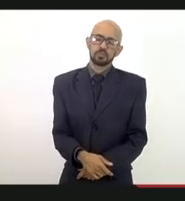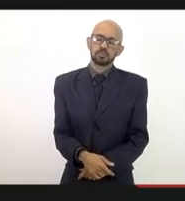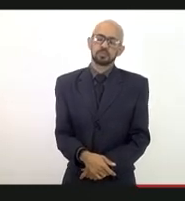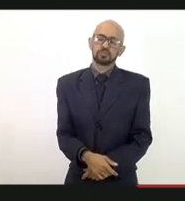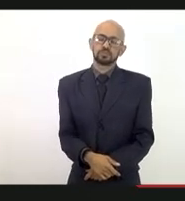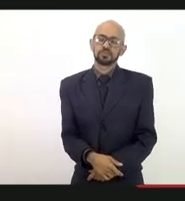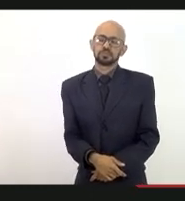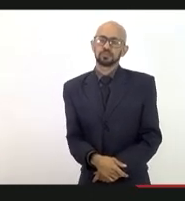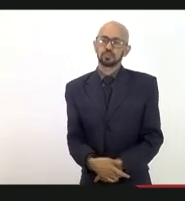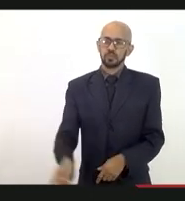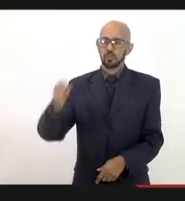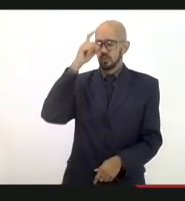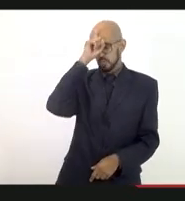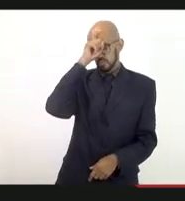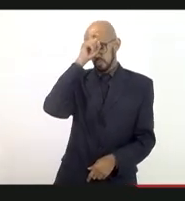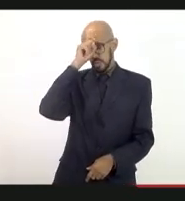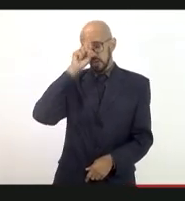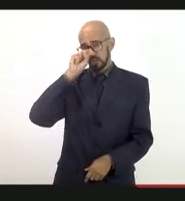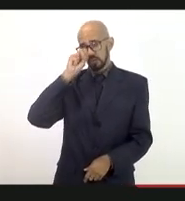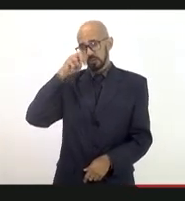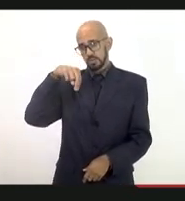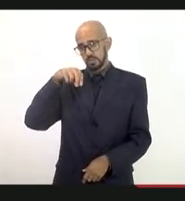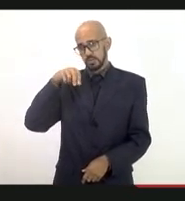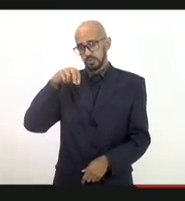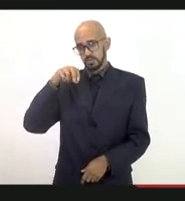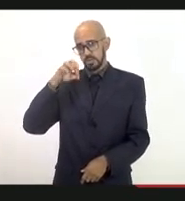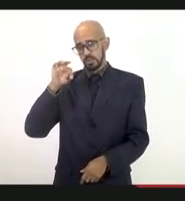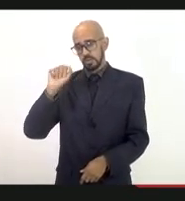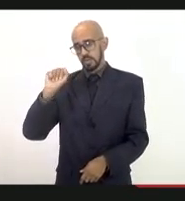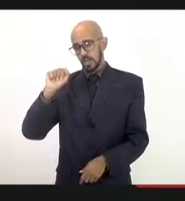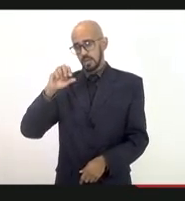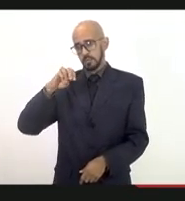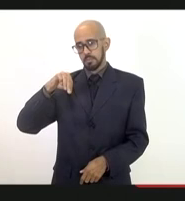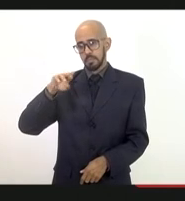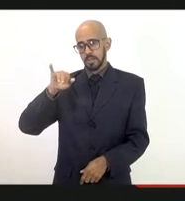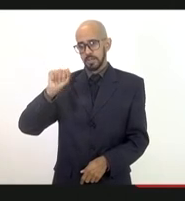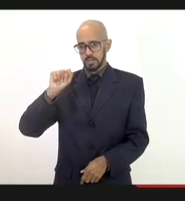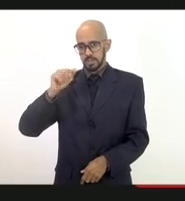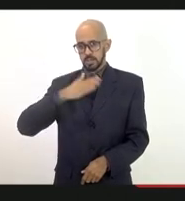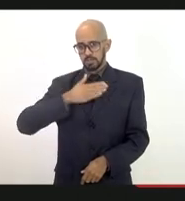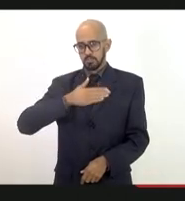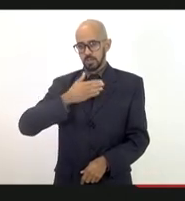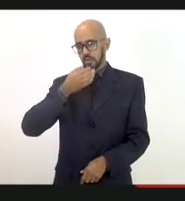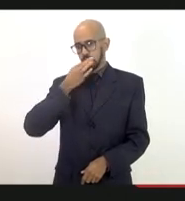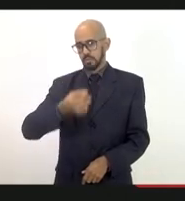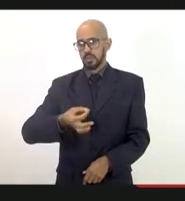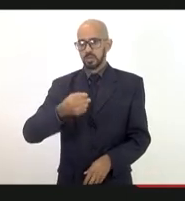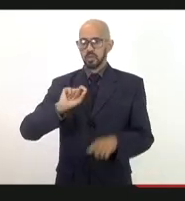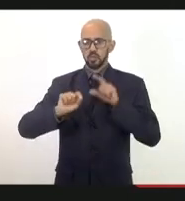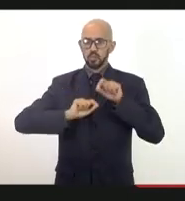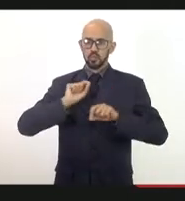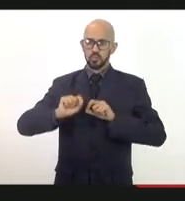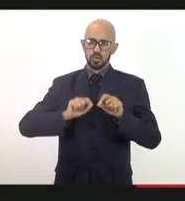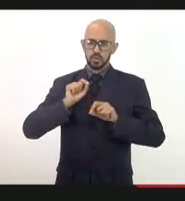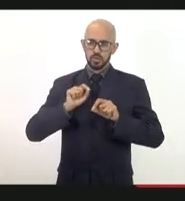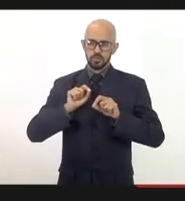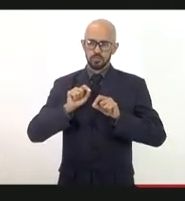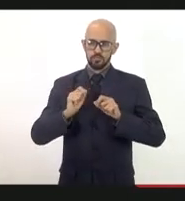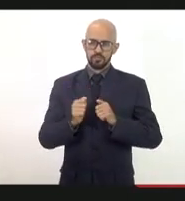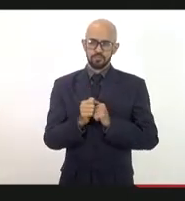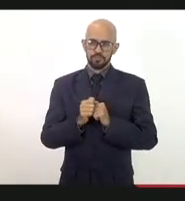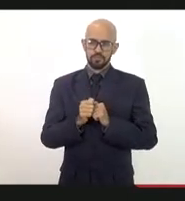o Hospital Santa Maria, eu acho, a meu ver, você